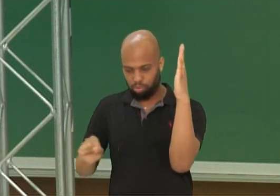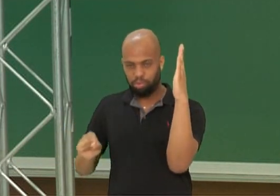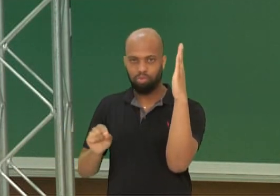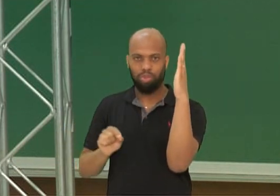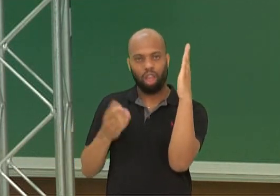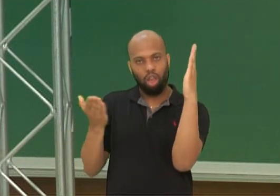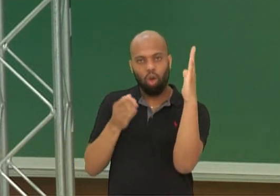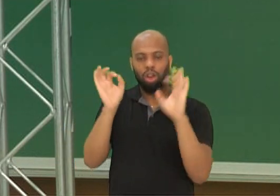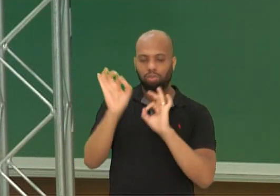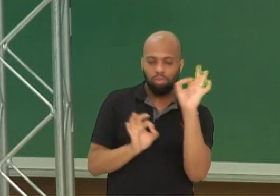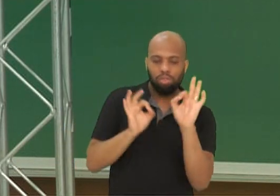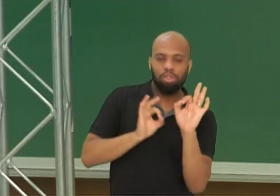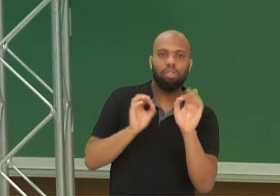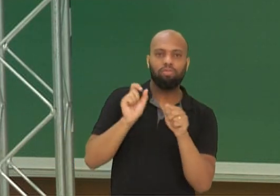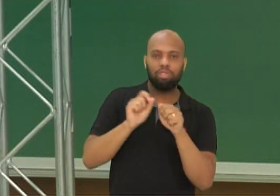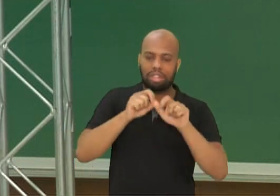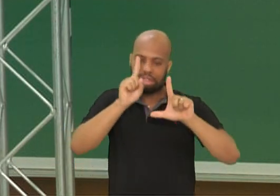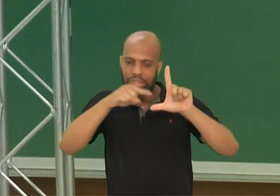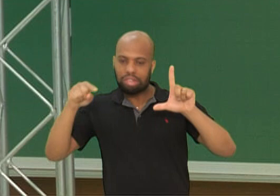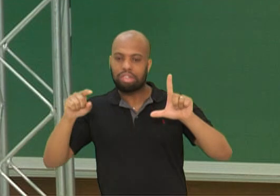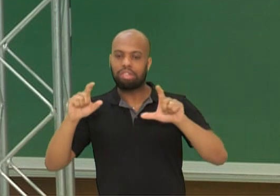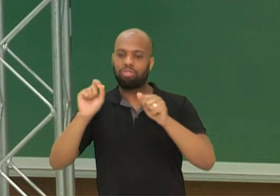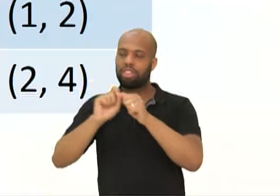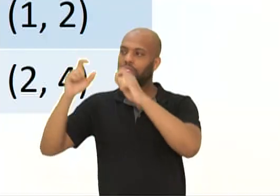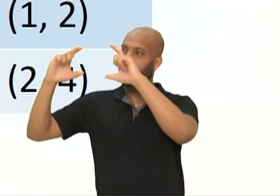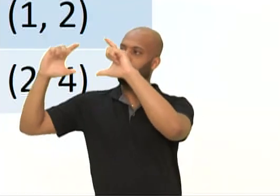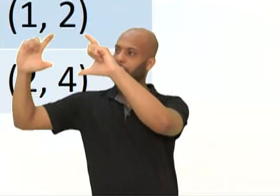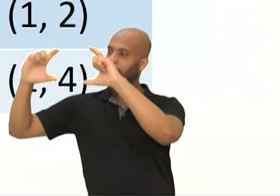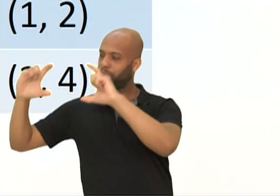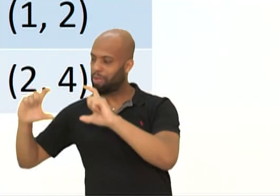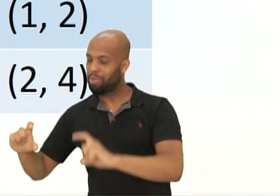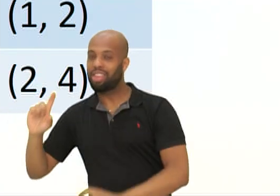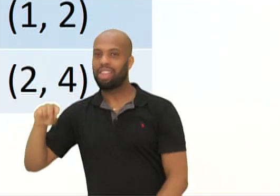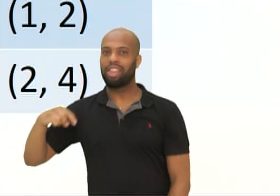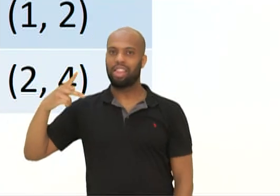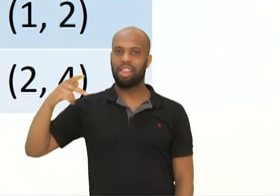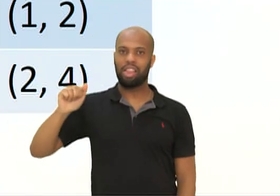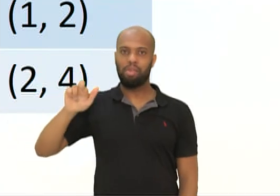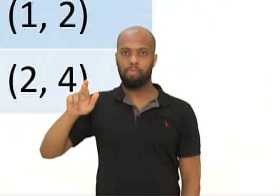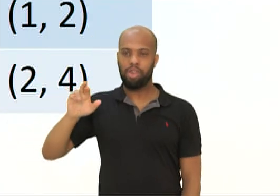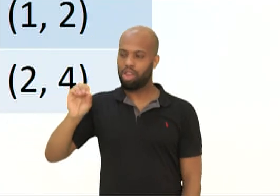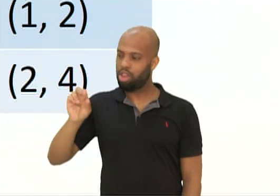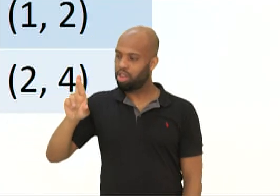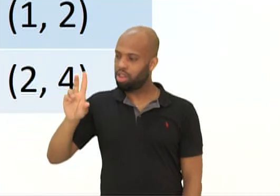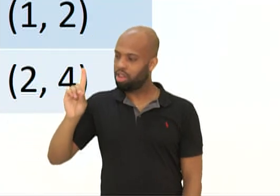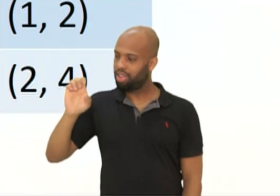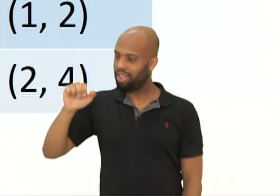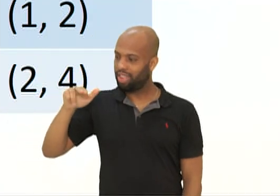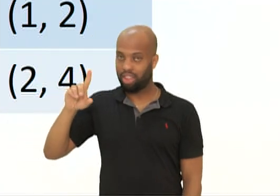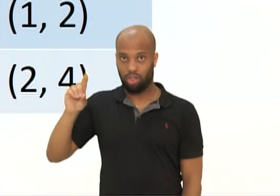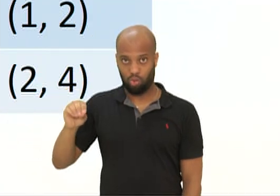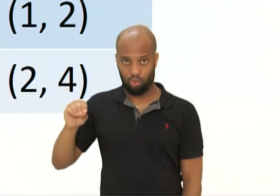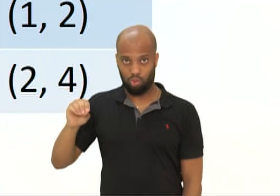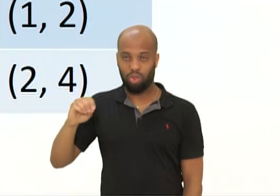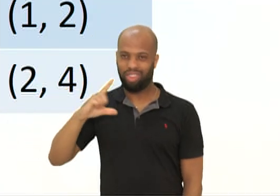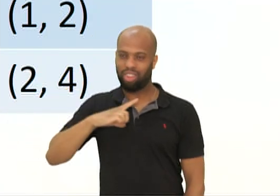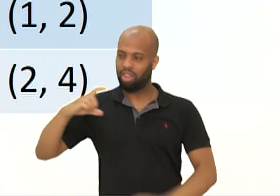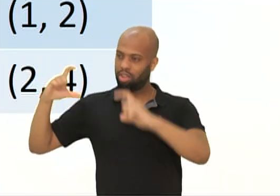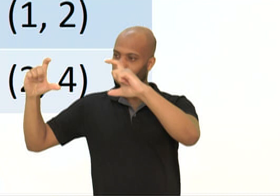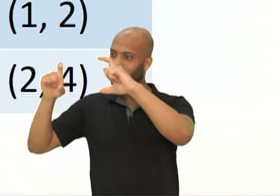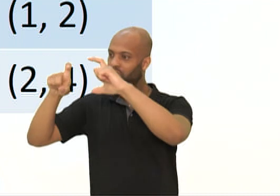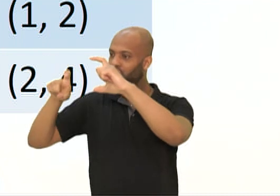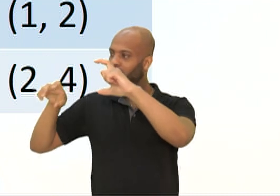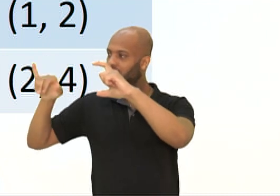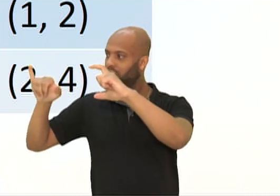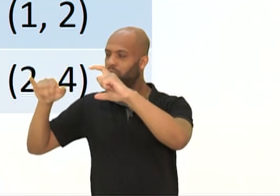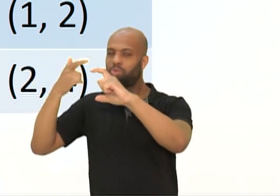né? Montar esses pares ordenados, esses pontos cartesianos, para a gente encontrar